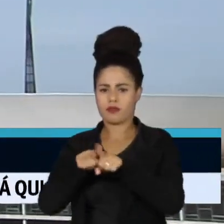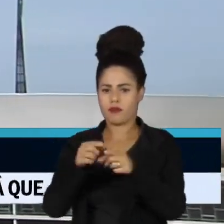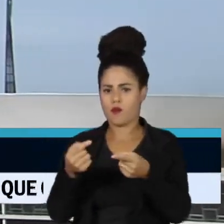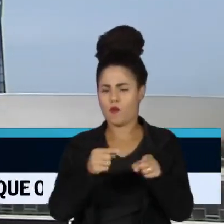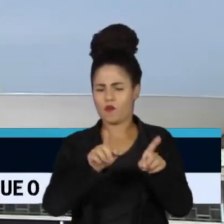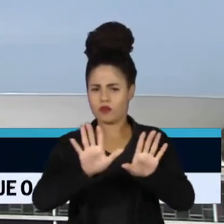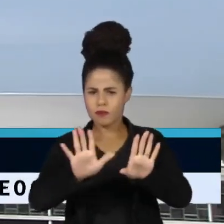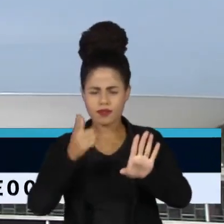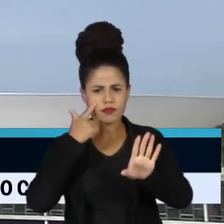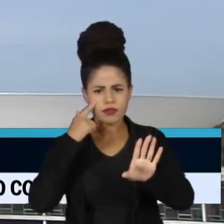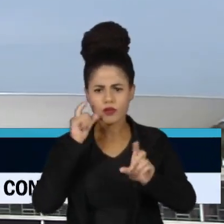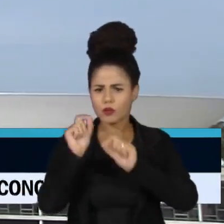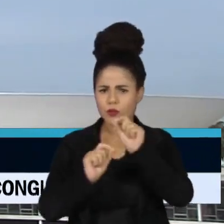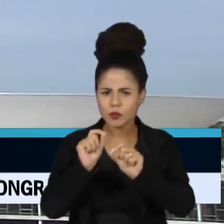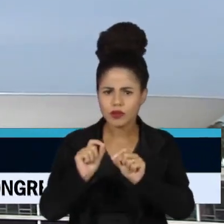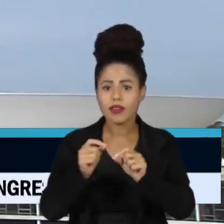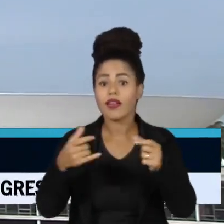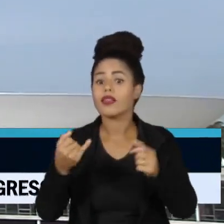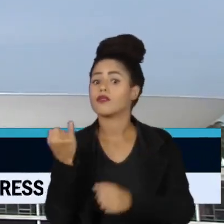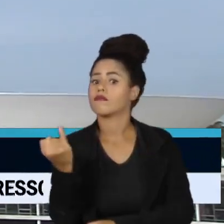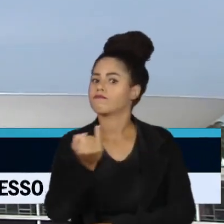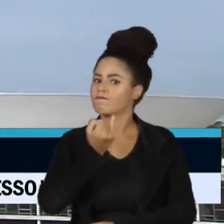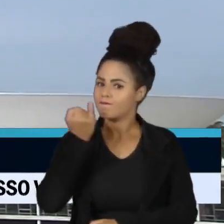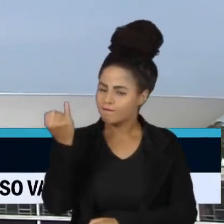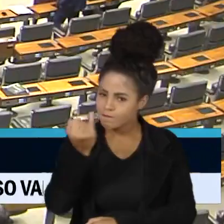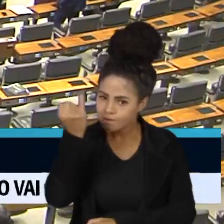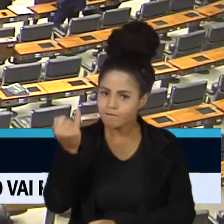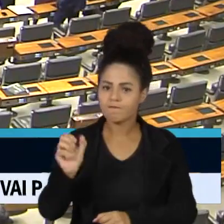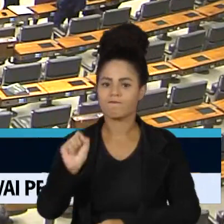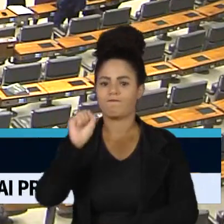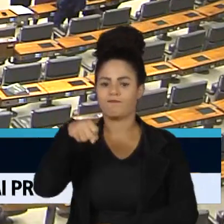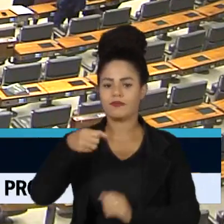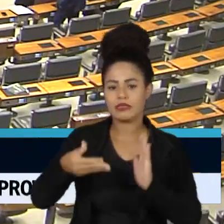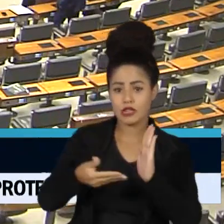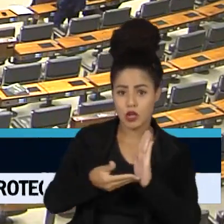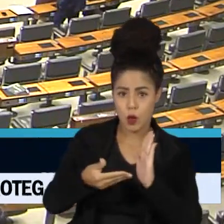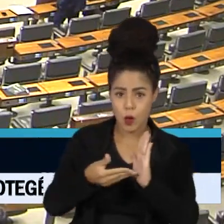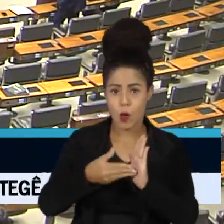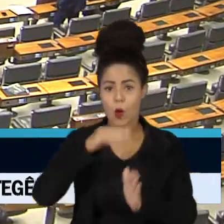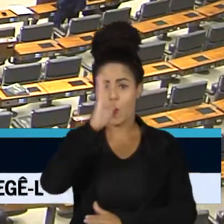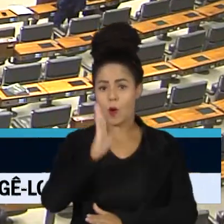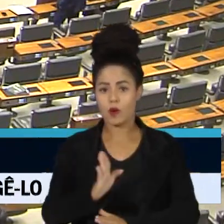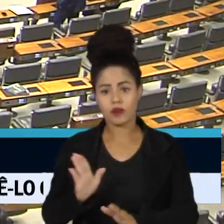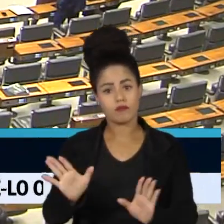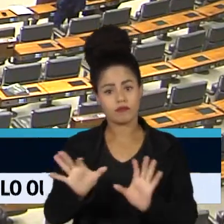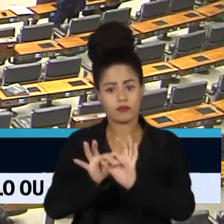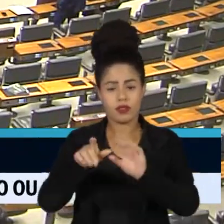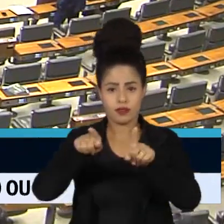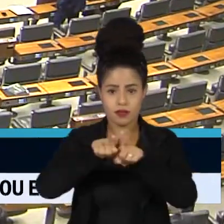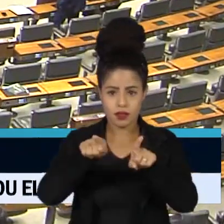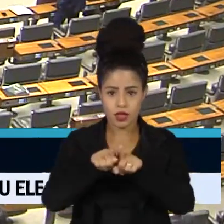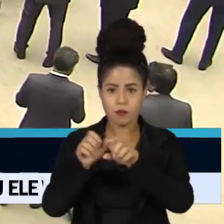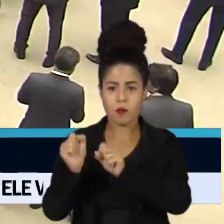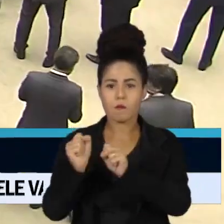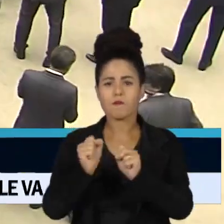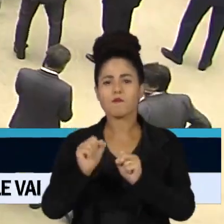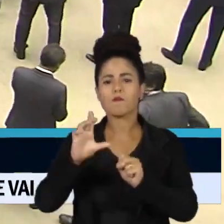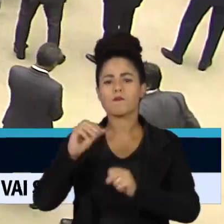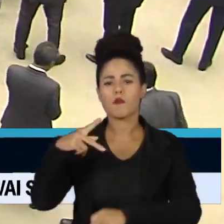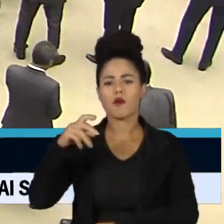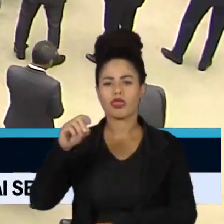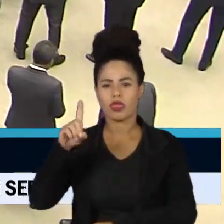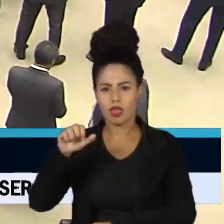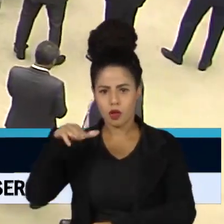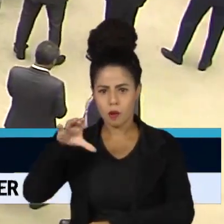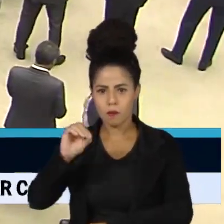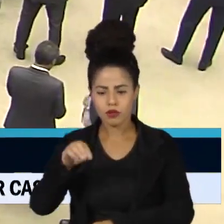Para isso, acenou com postos importantes no Congresso. União Brasil e Podemos, por exemplo, indicaram nomes para ocupar duas das